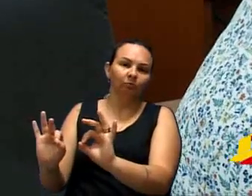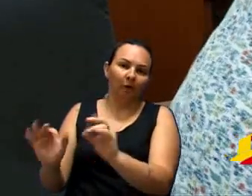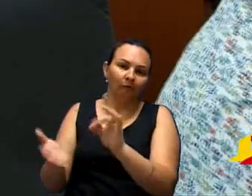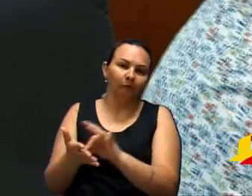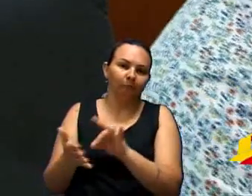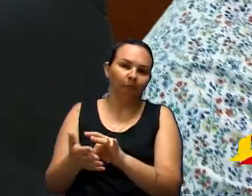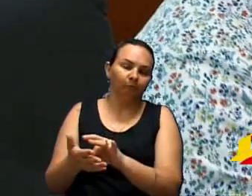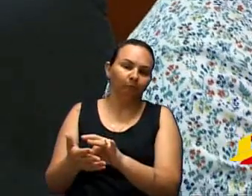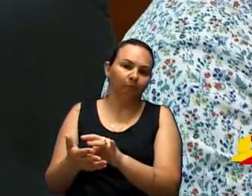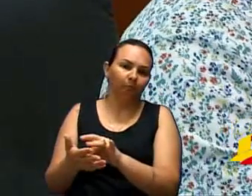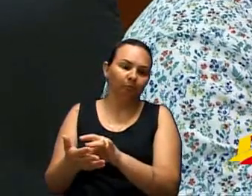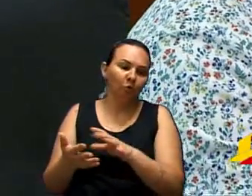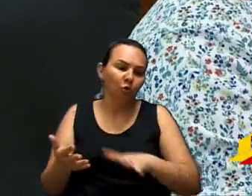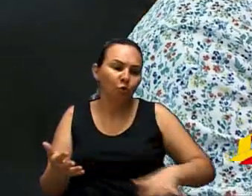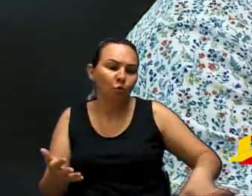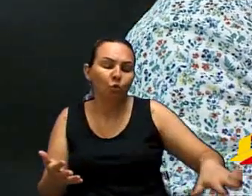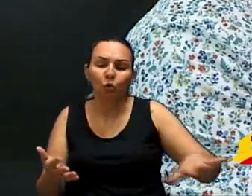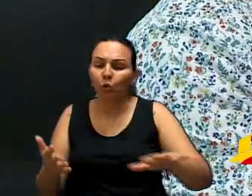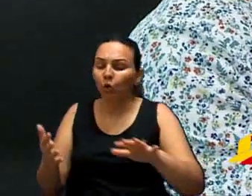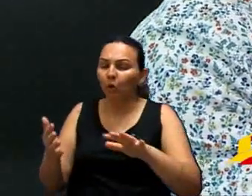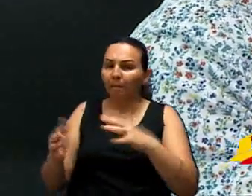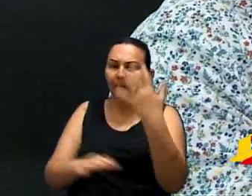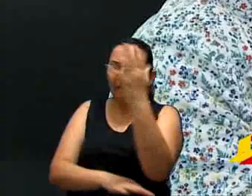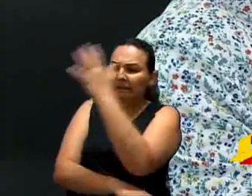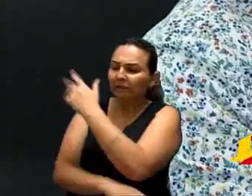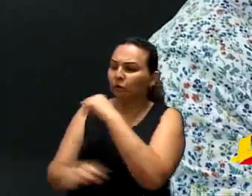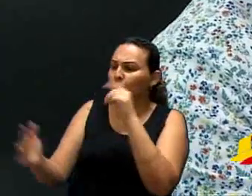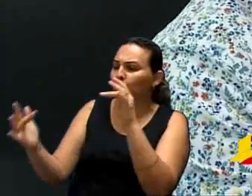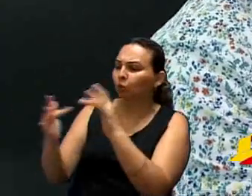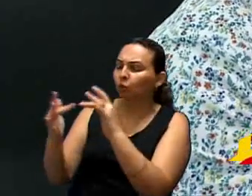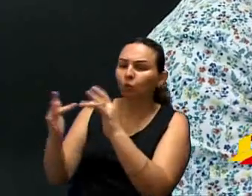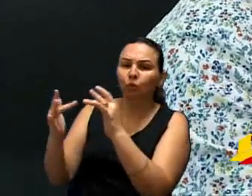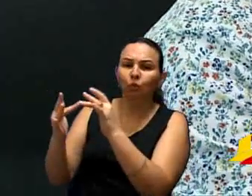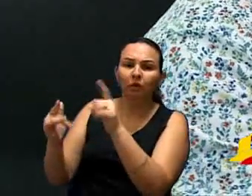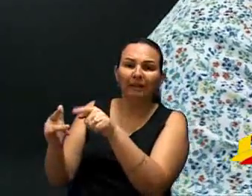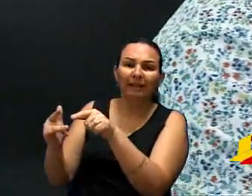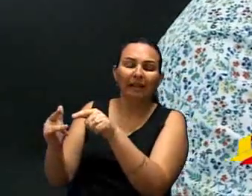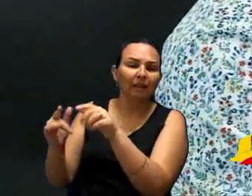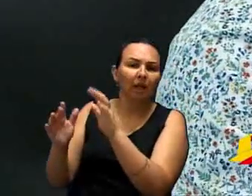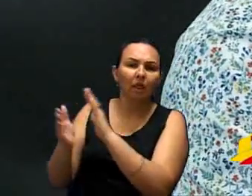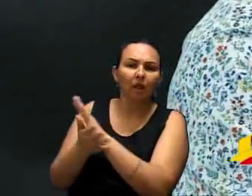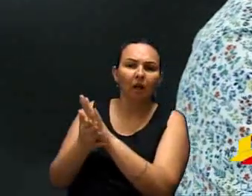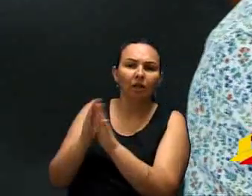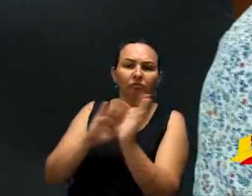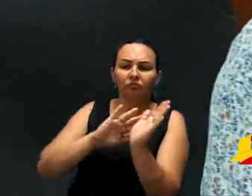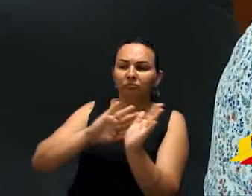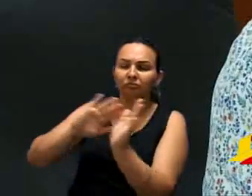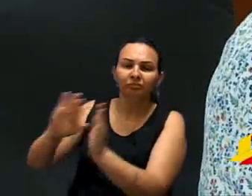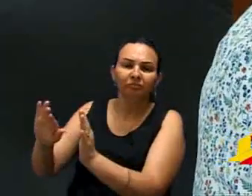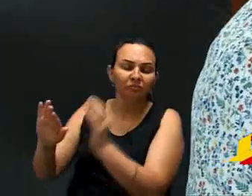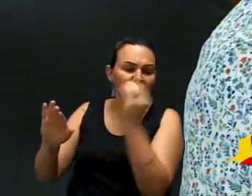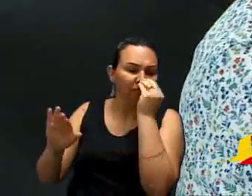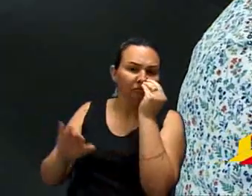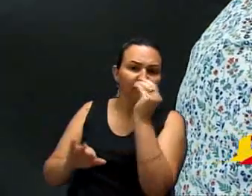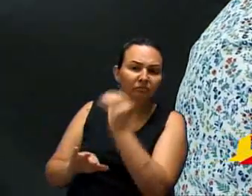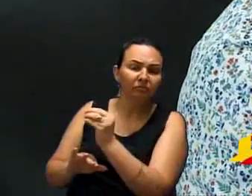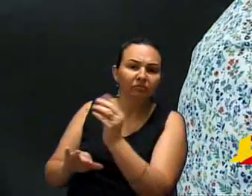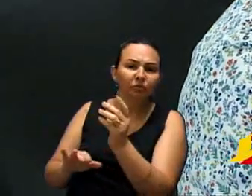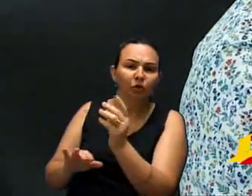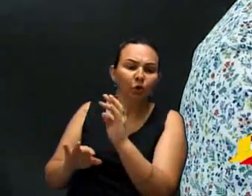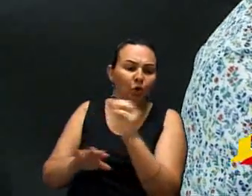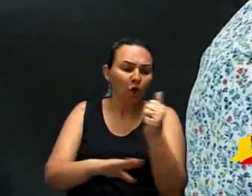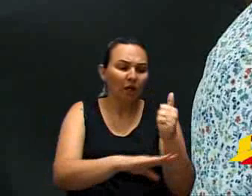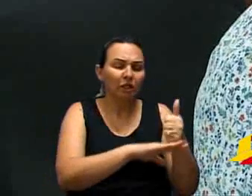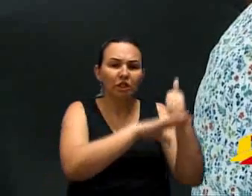fato a tudo o que é ligado ao ambiente ea secretária do ambiente não aparece não existe meio ambiente as demais secretarias